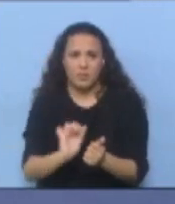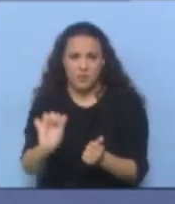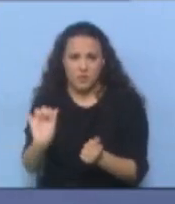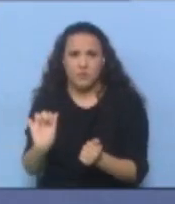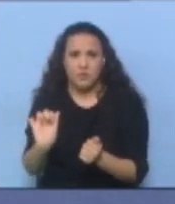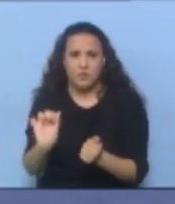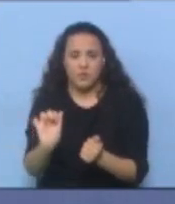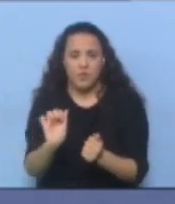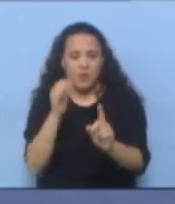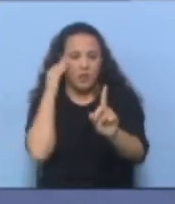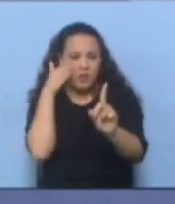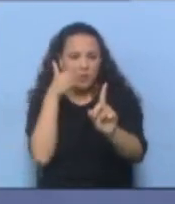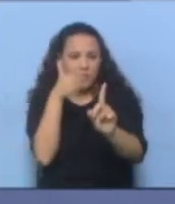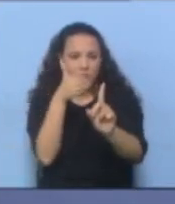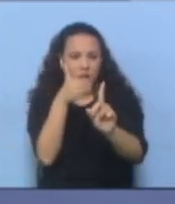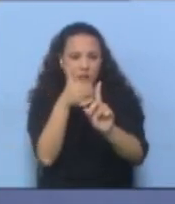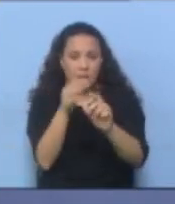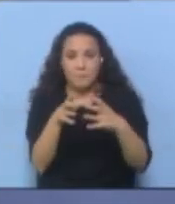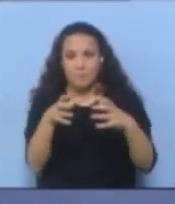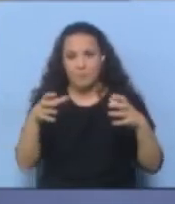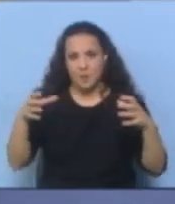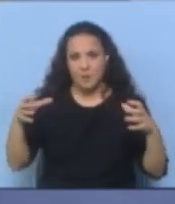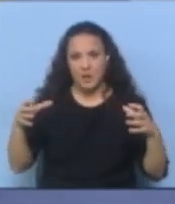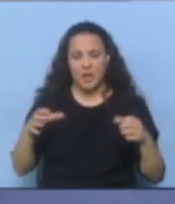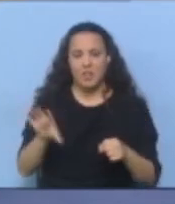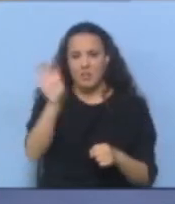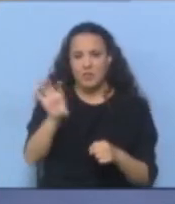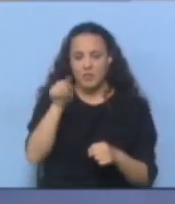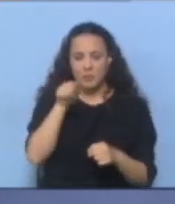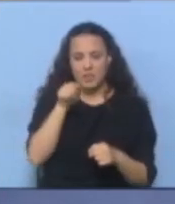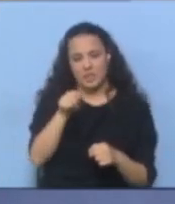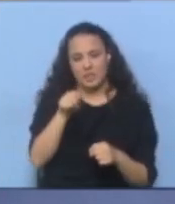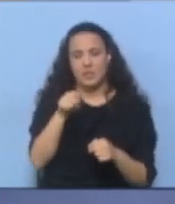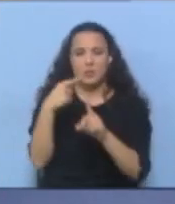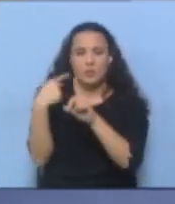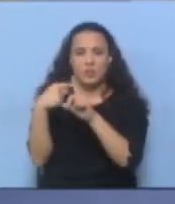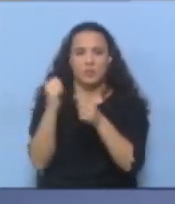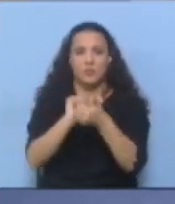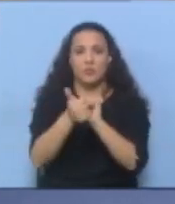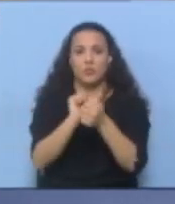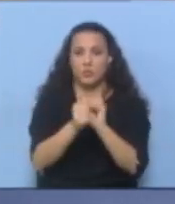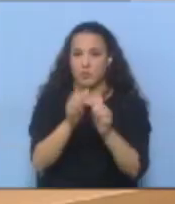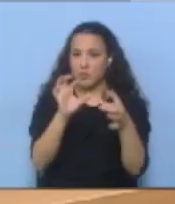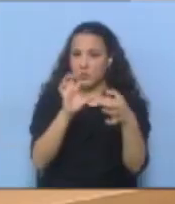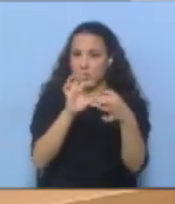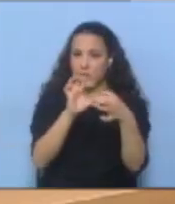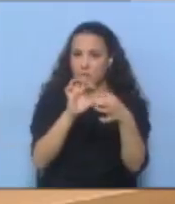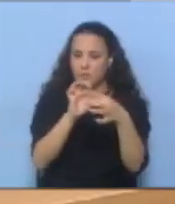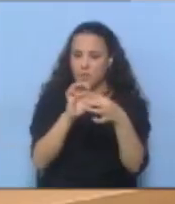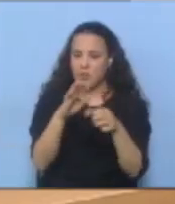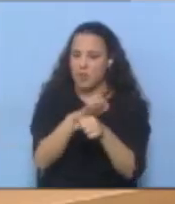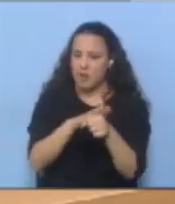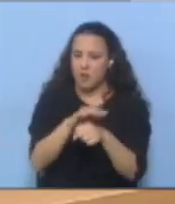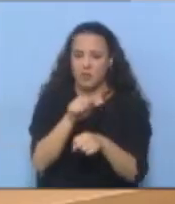devemos focar cada vez mais nesta ferramenta, nesta dimensão positiva que o desporto tem, e esse é um caso realmente